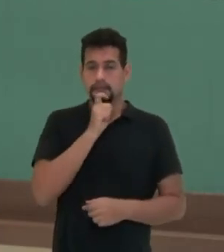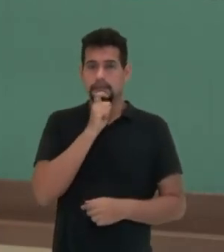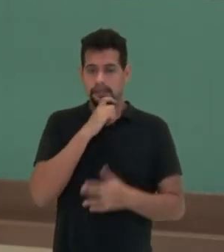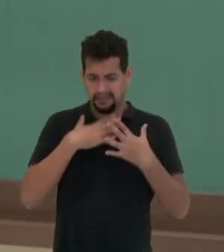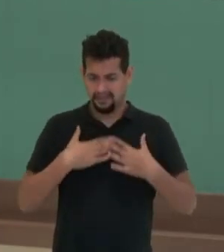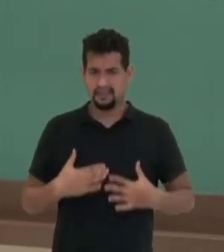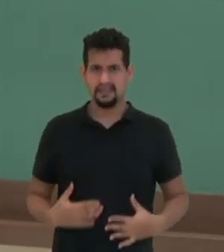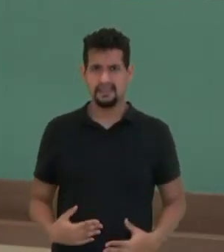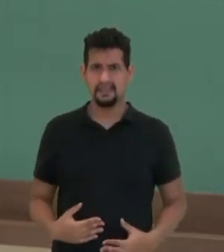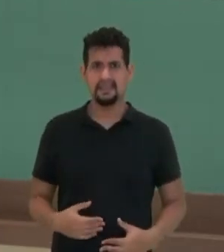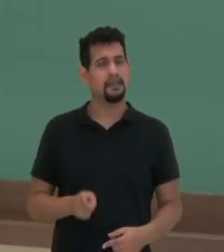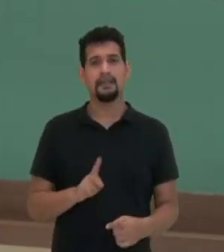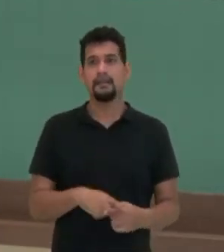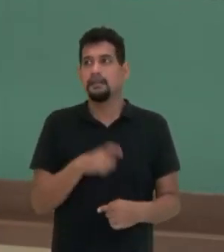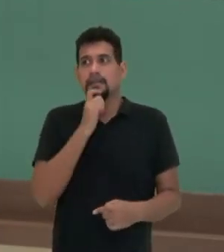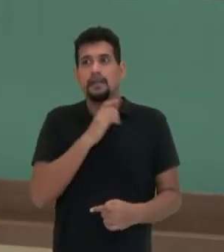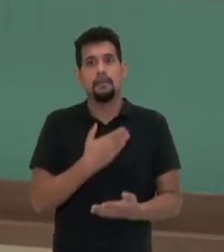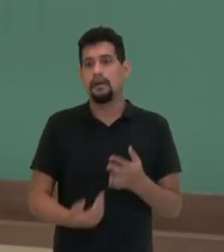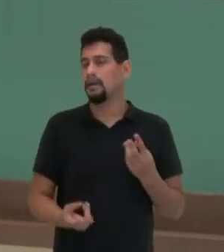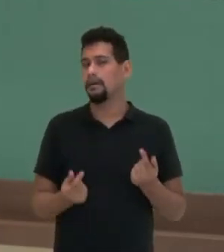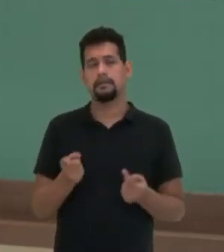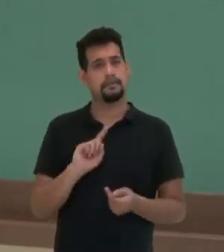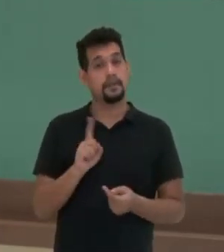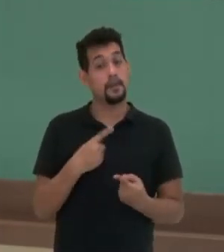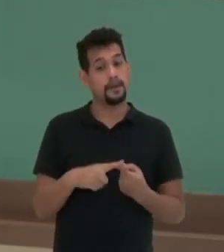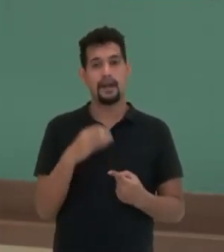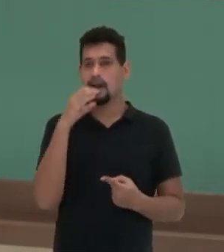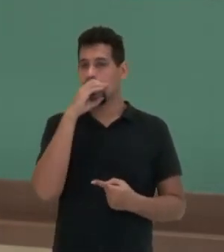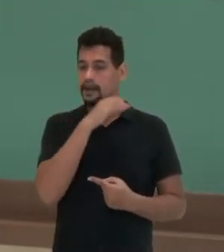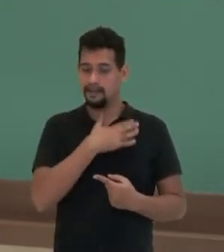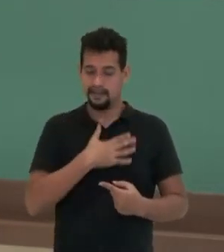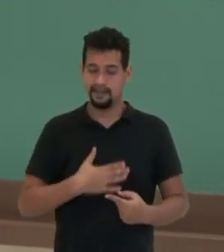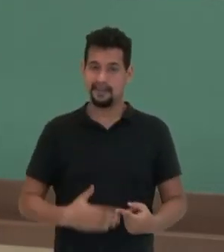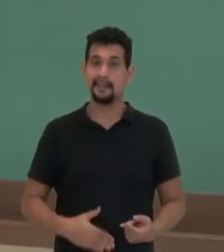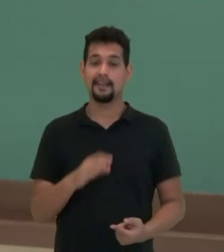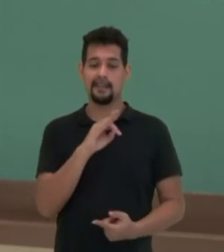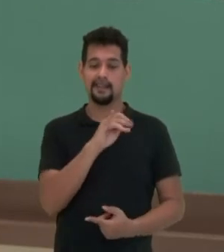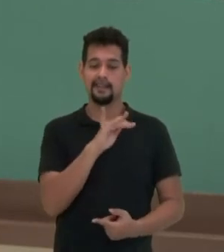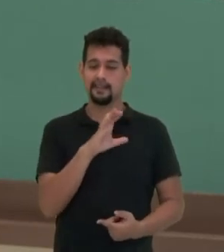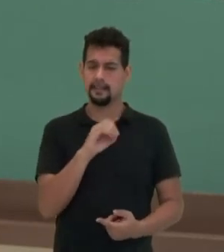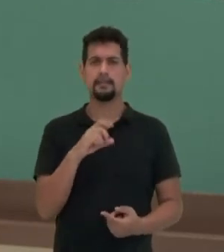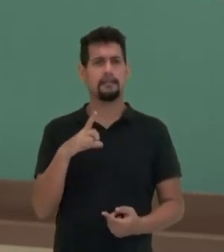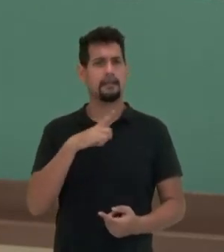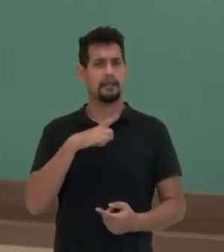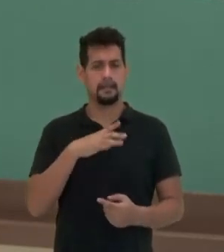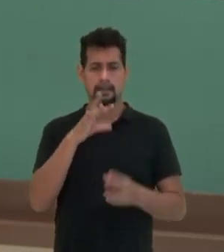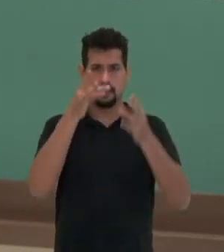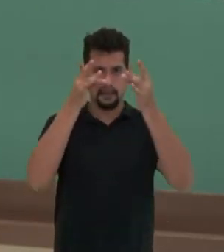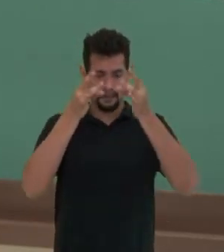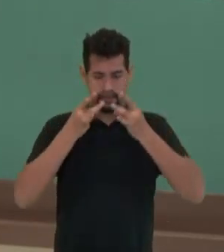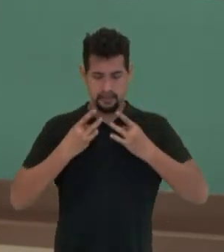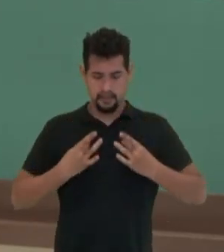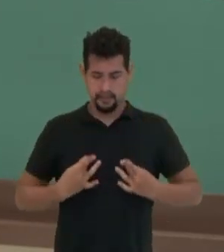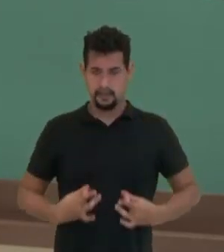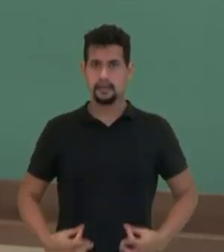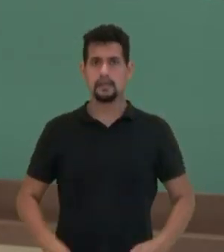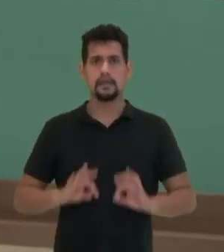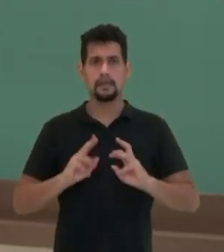nosso corpo acaba não perdendo calor para o ambiente por causa do tecido adiposo que está localizado no nosso